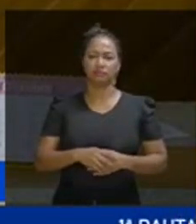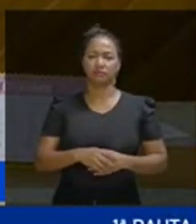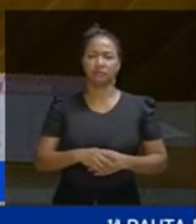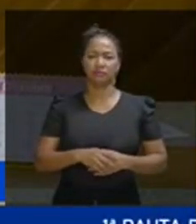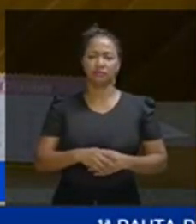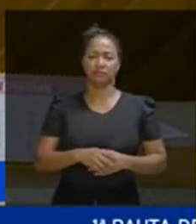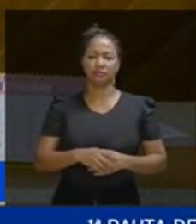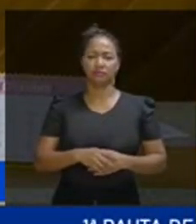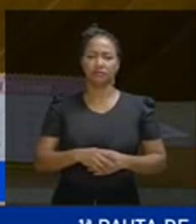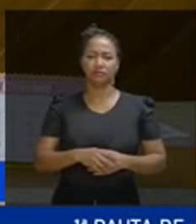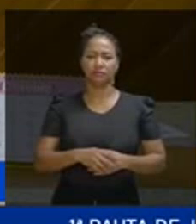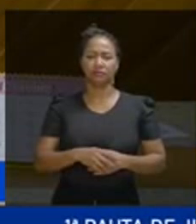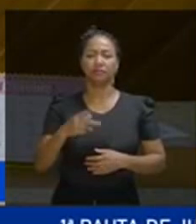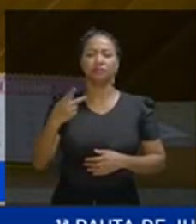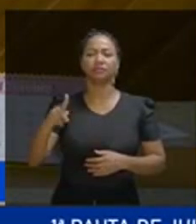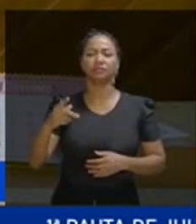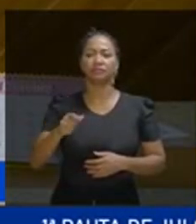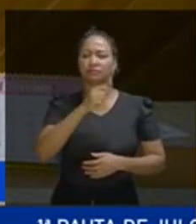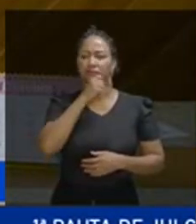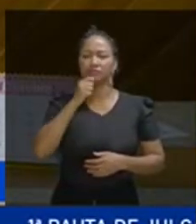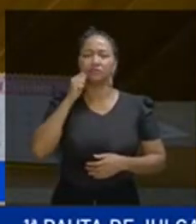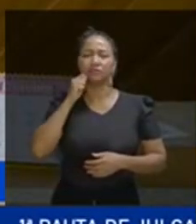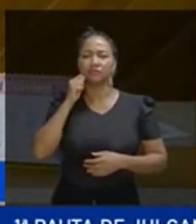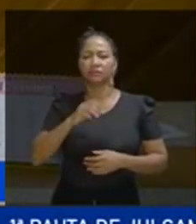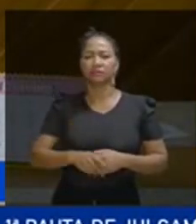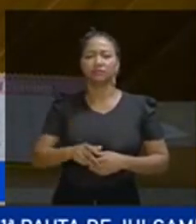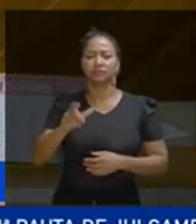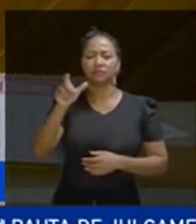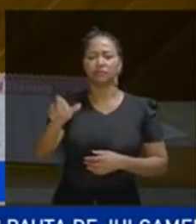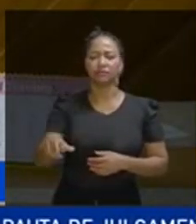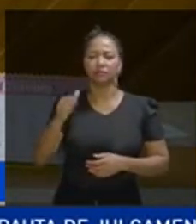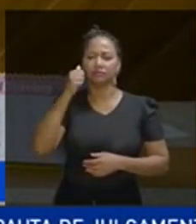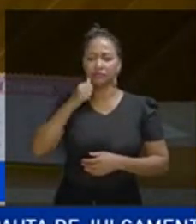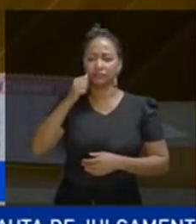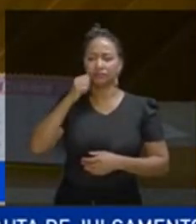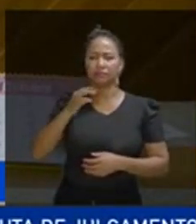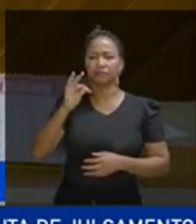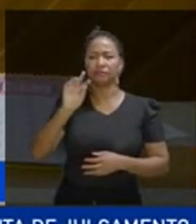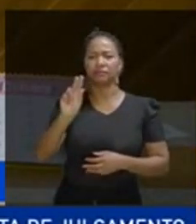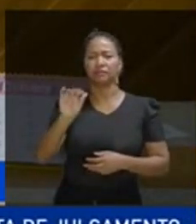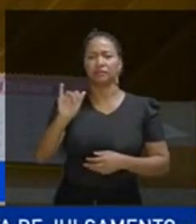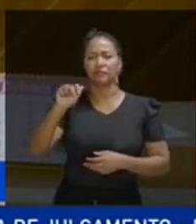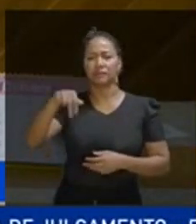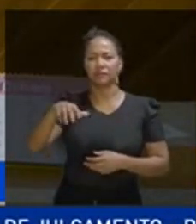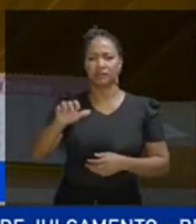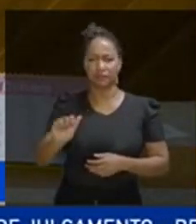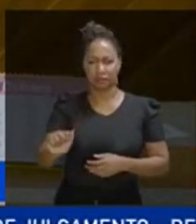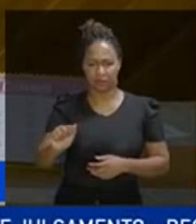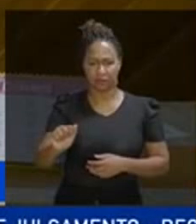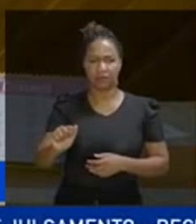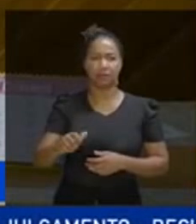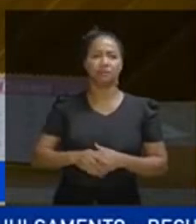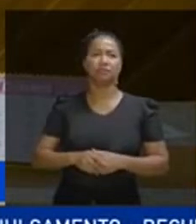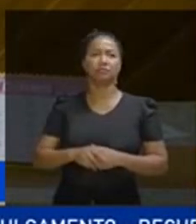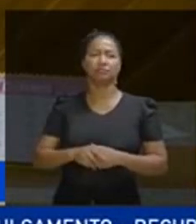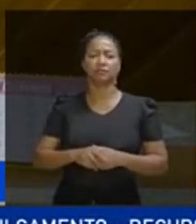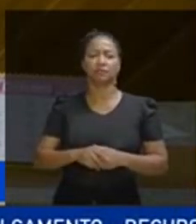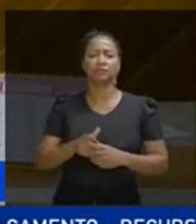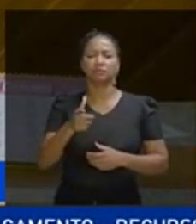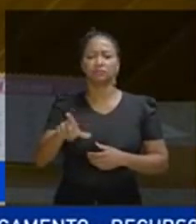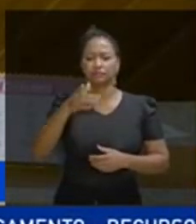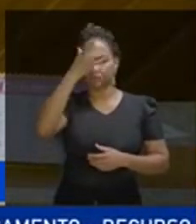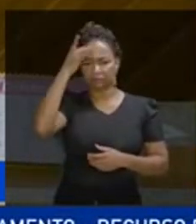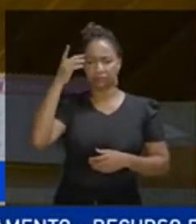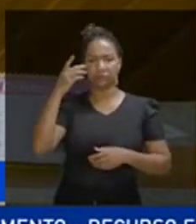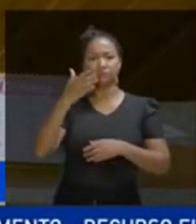de 2012, origem Macapá, relatora juíza Tina Souza, recorrente União, e